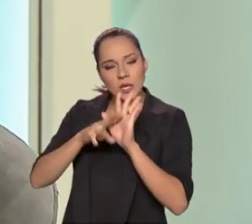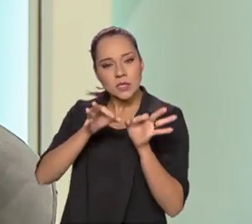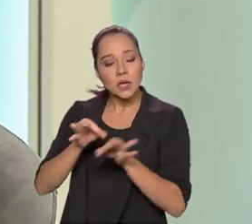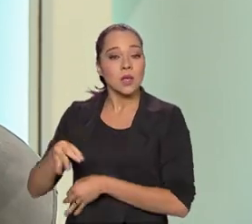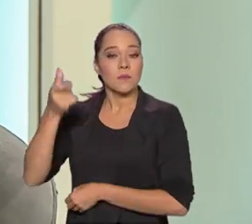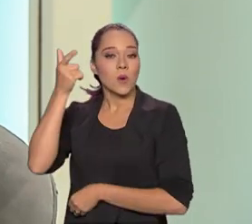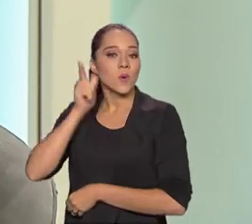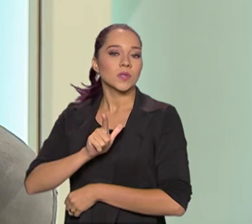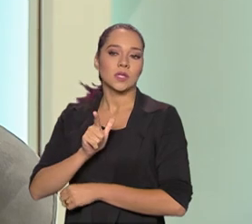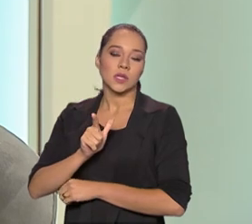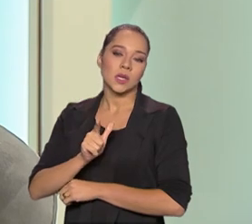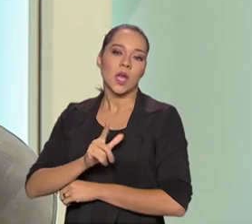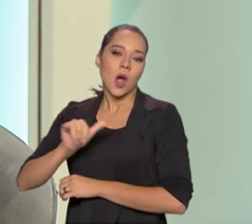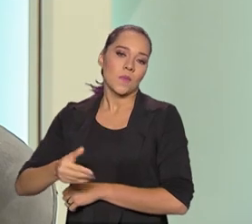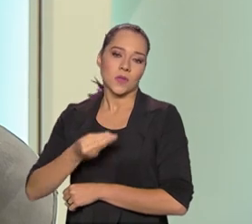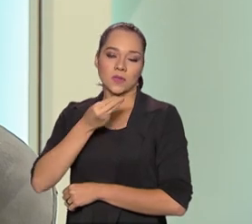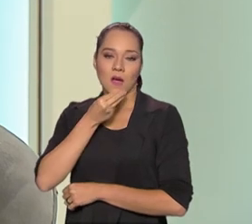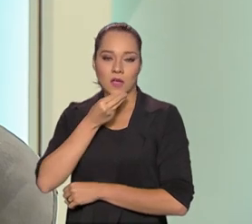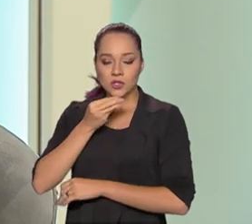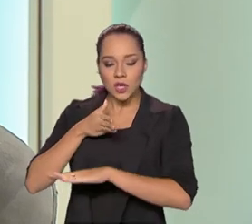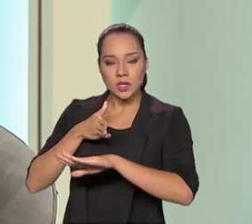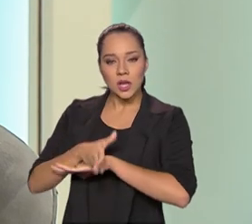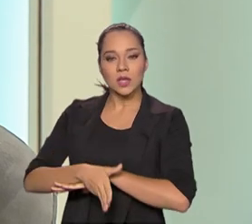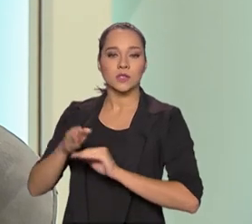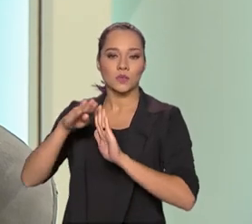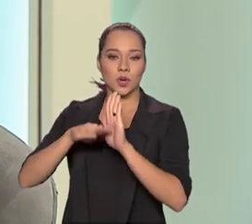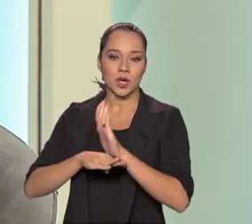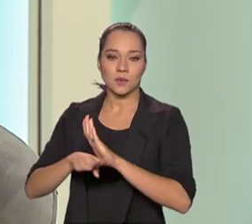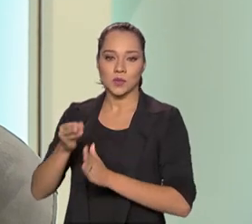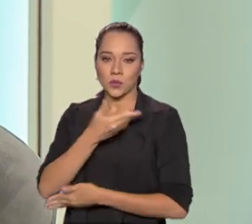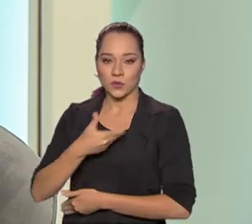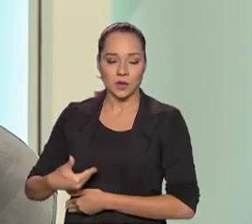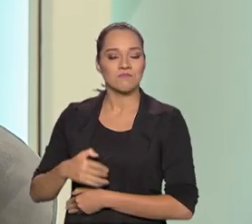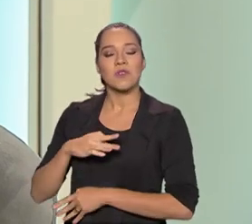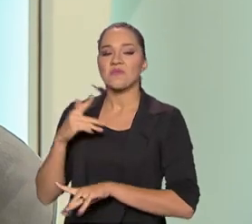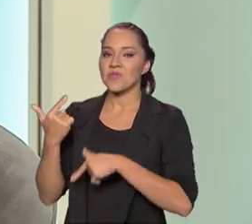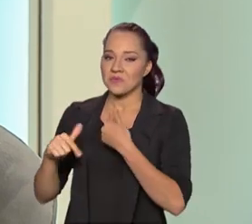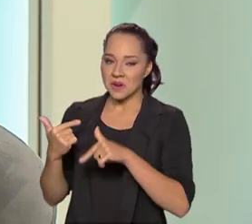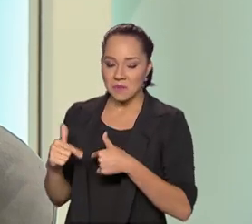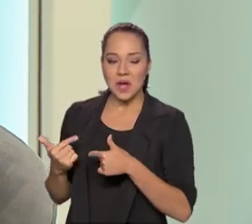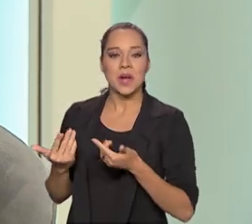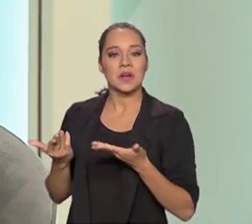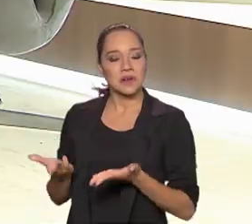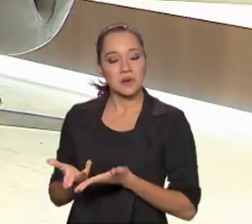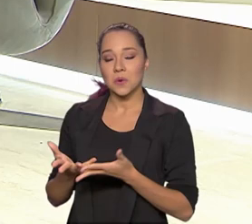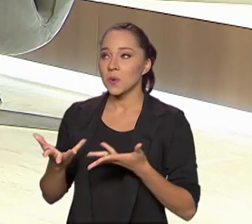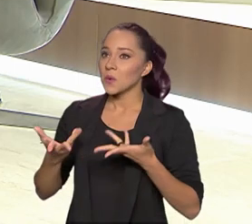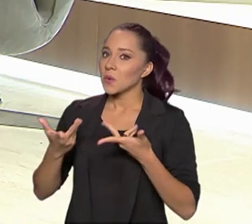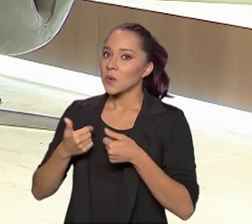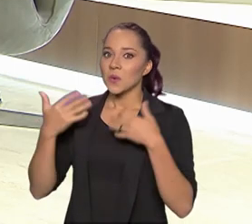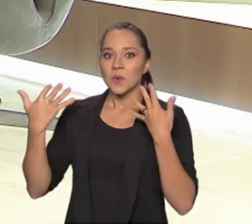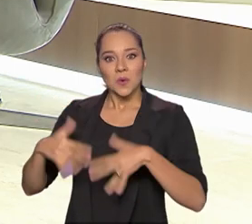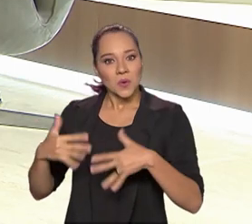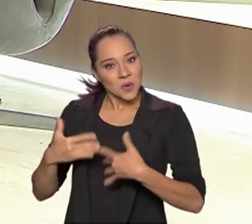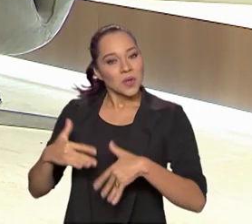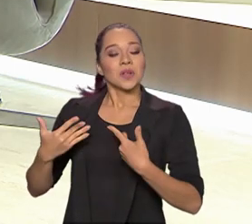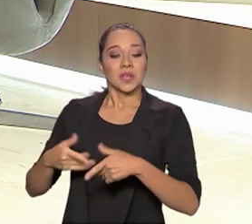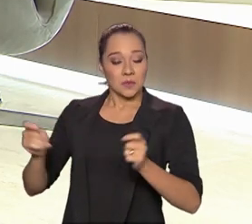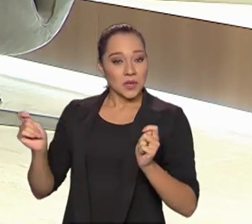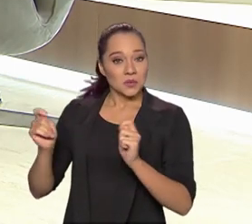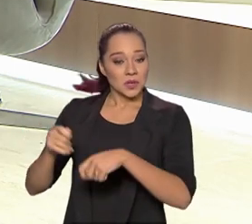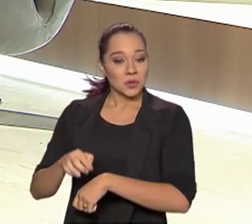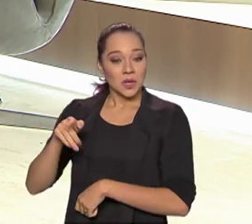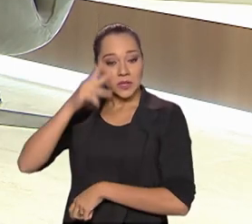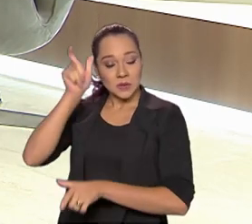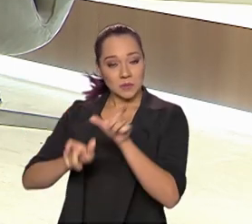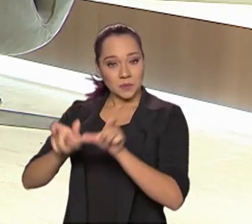então, ter a oportunidade de ingressar nesses programas. Foi um trabalho realmente extraordinário que possibilitou a